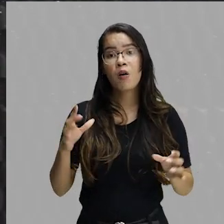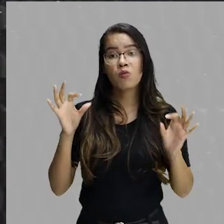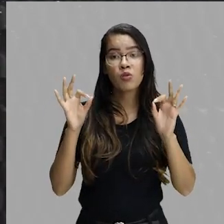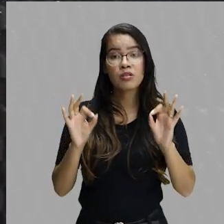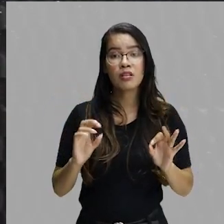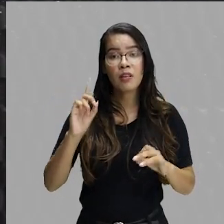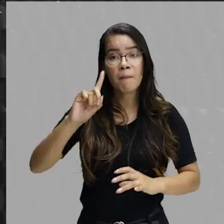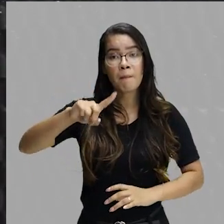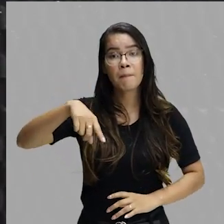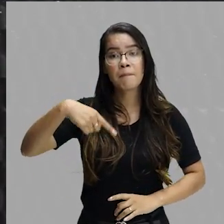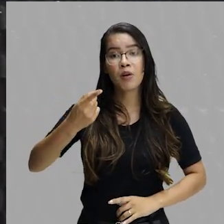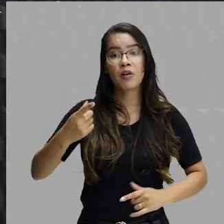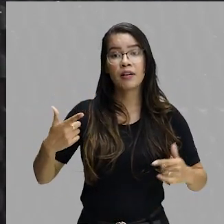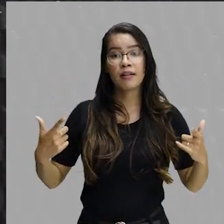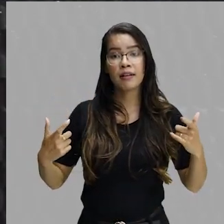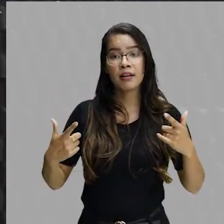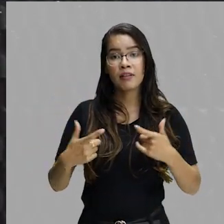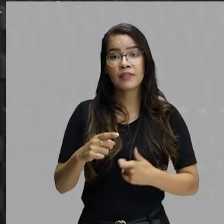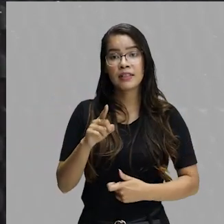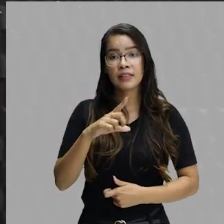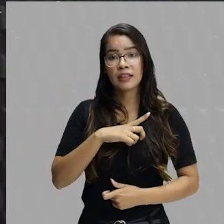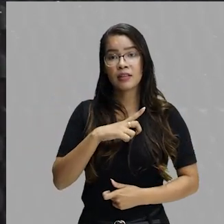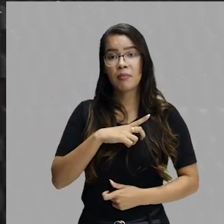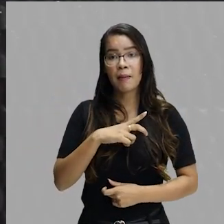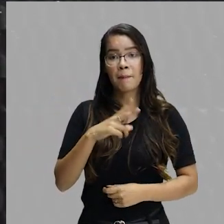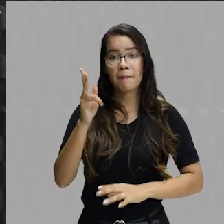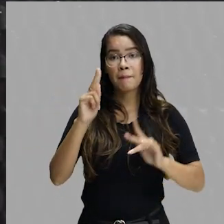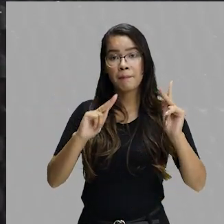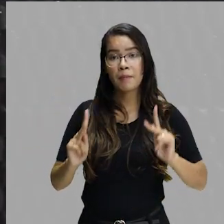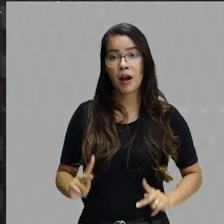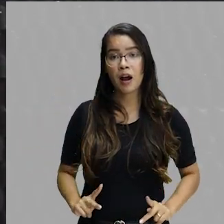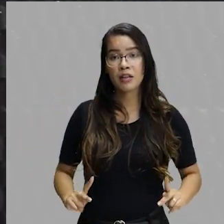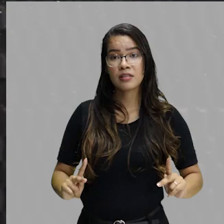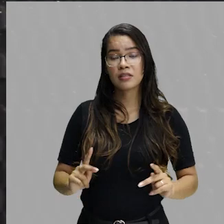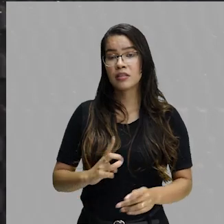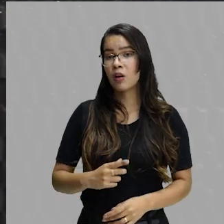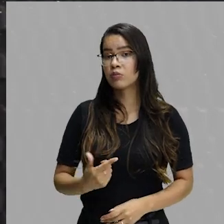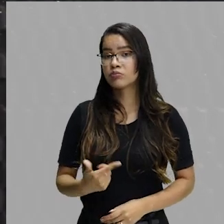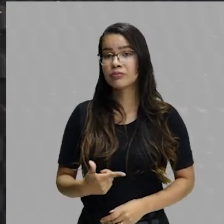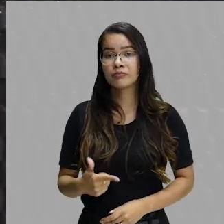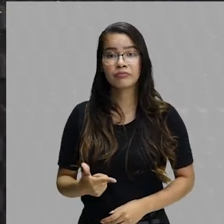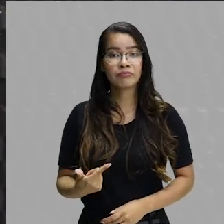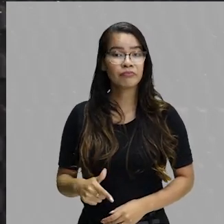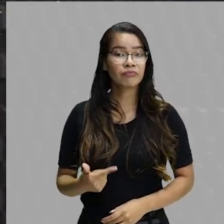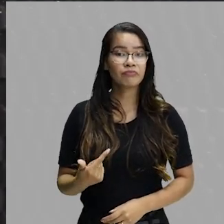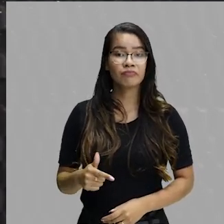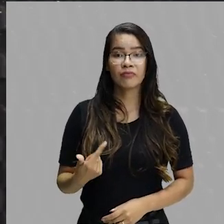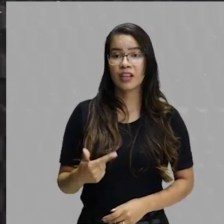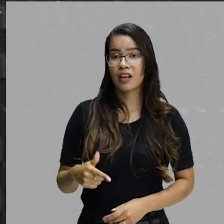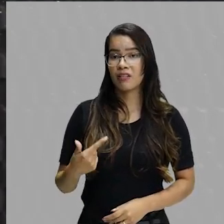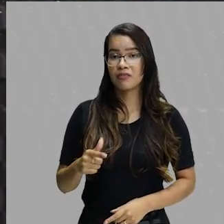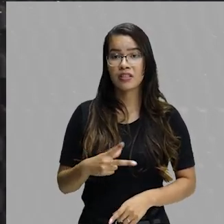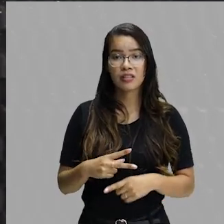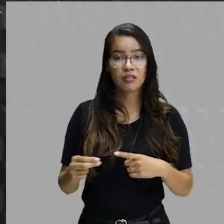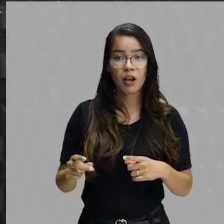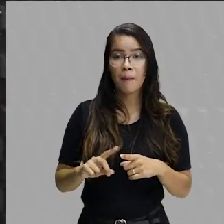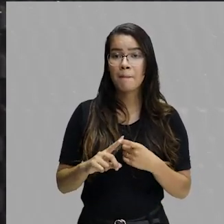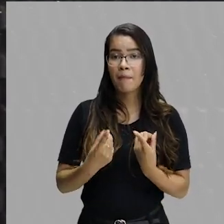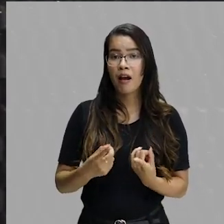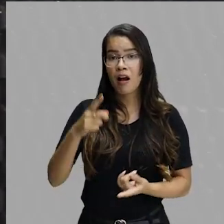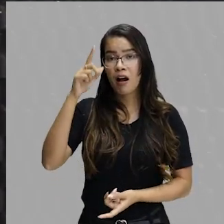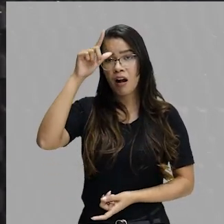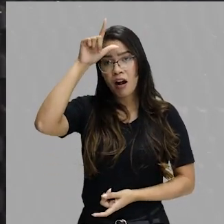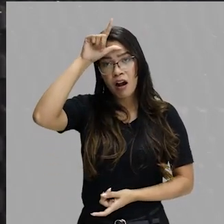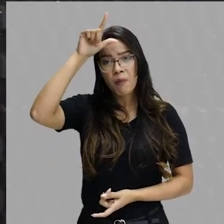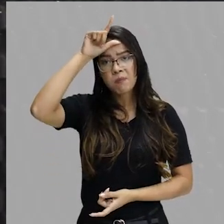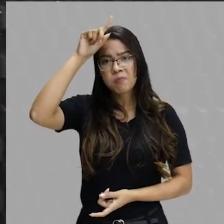é que você tenha uma paz sem vencedores. A Alemanha foi obrigada a assinar uma paz com vencedores, que foi o Tratado de